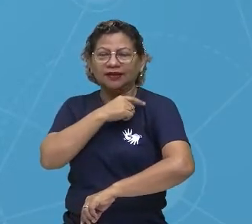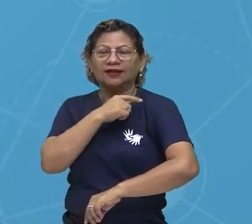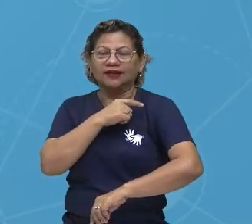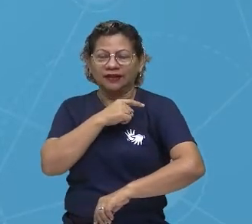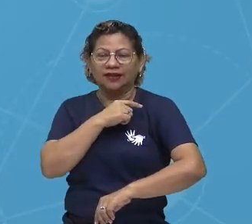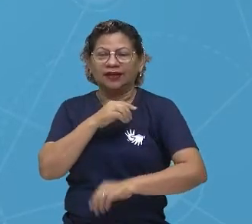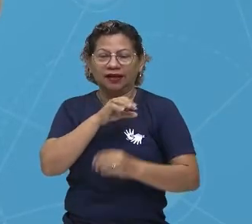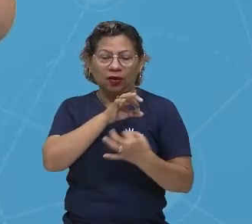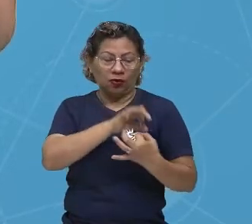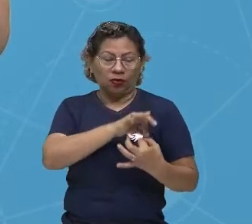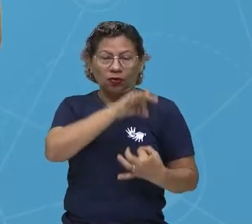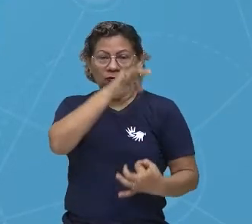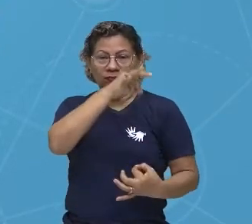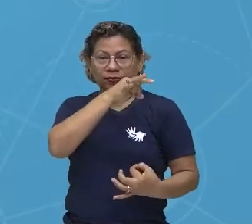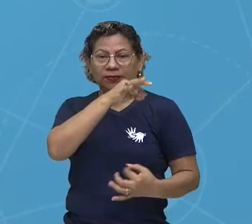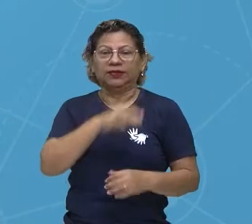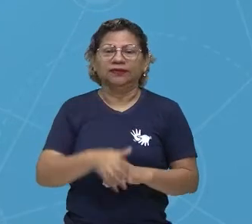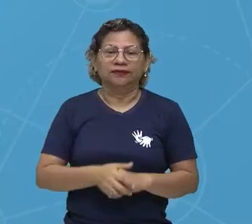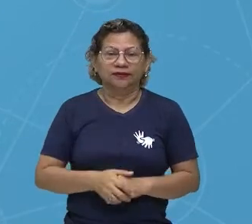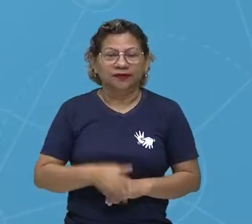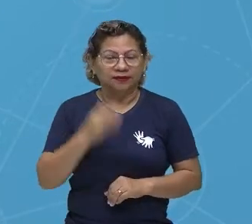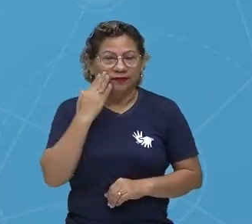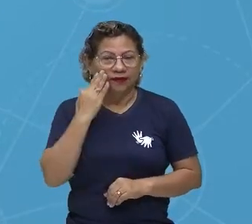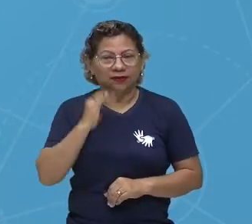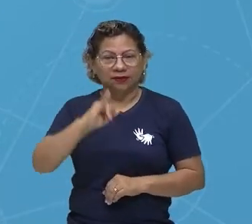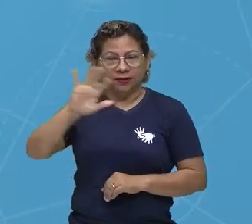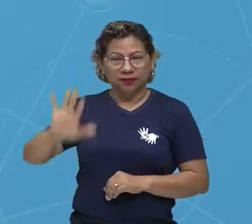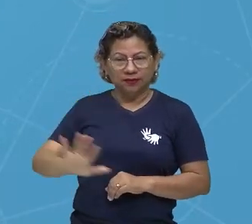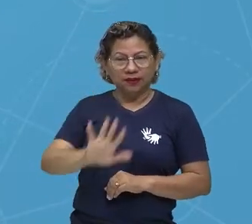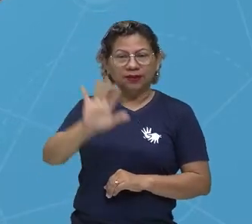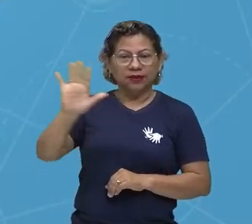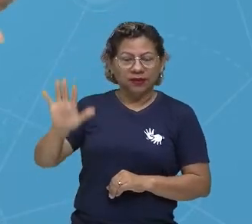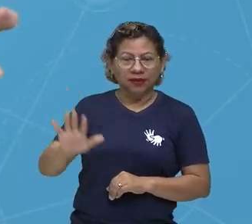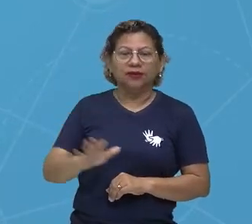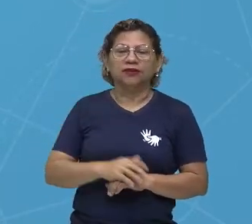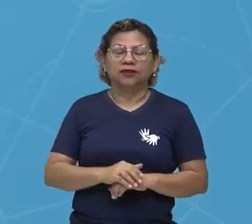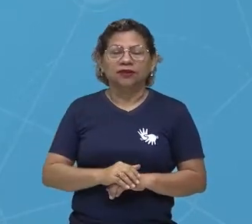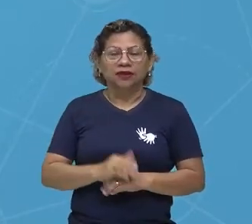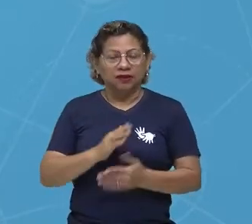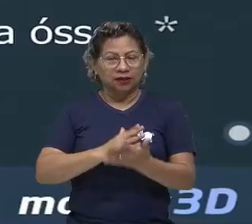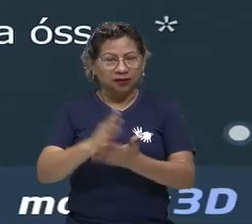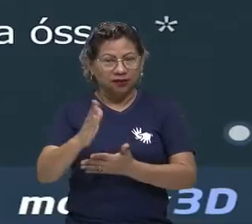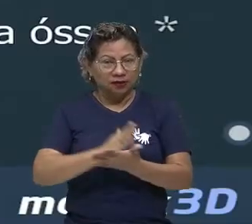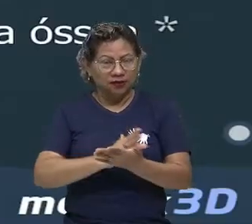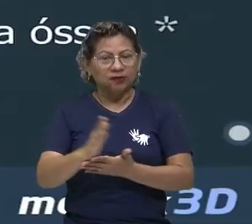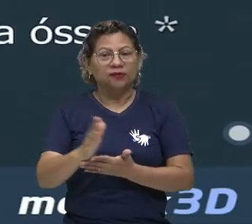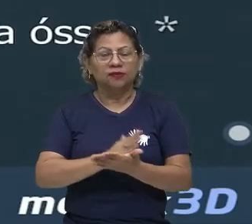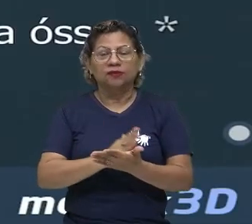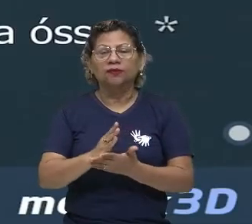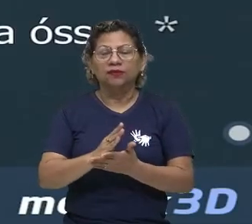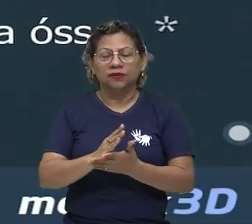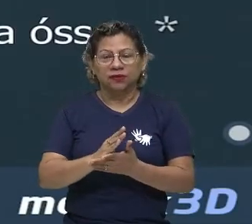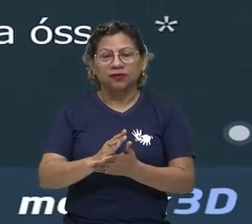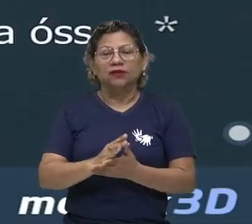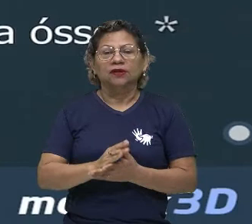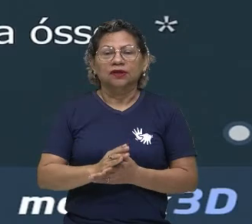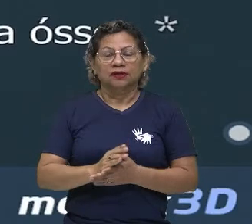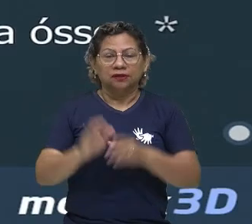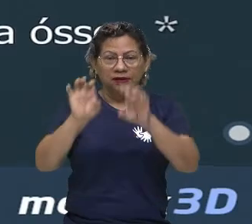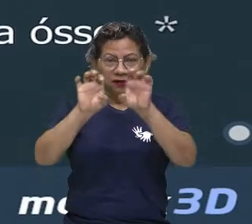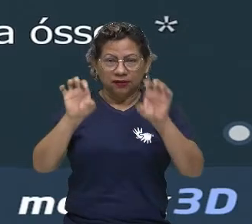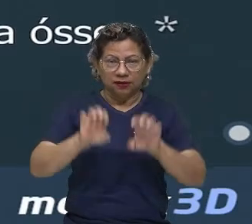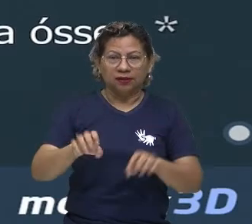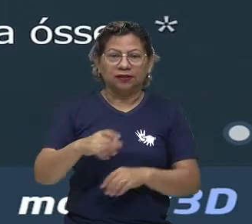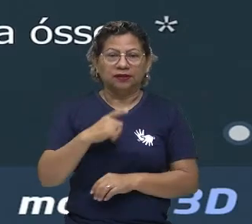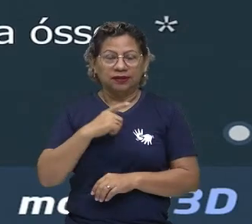comprimento maior que a largura e aqui na imagem a gente vai observar algumas estruturas do úmero olha só a gente observa aquele